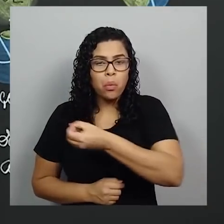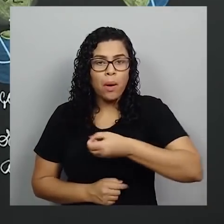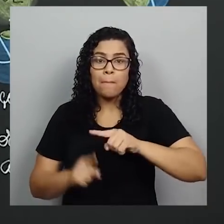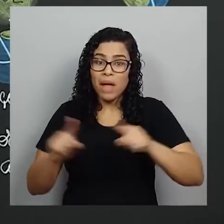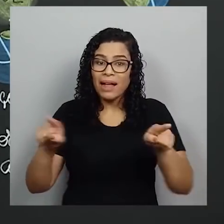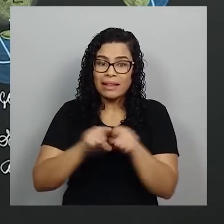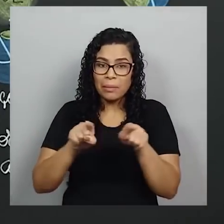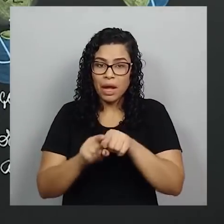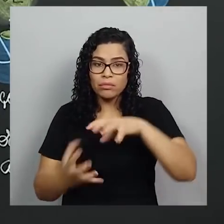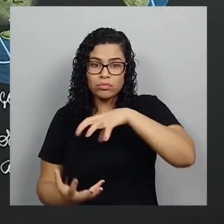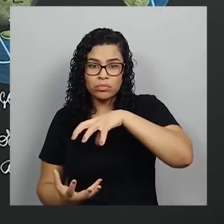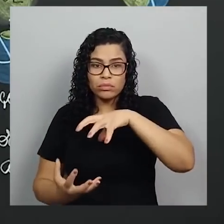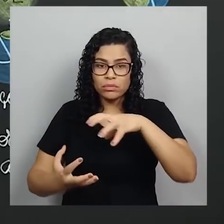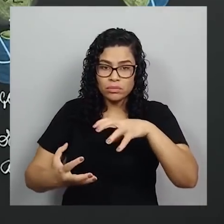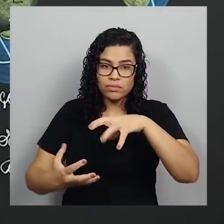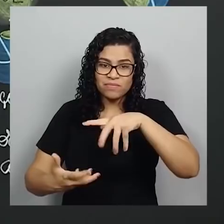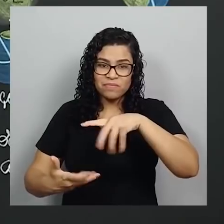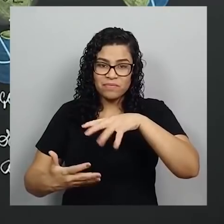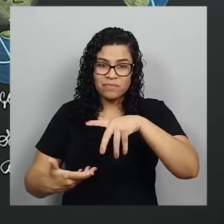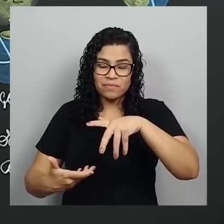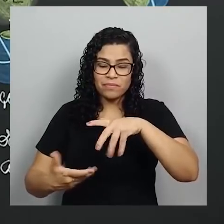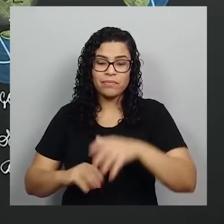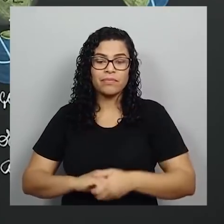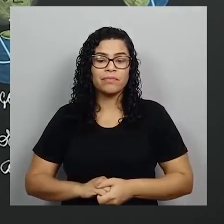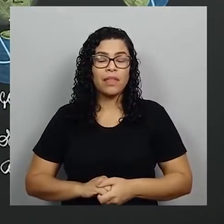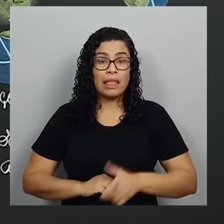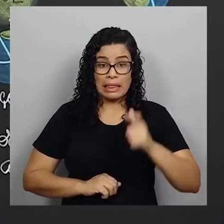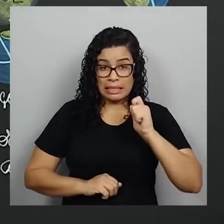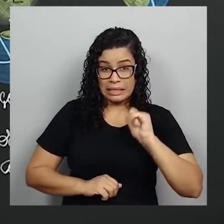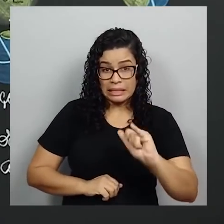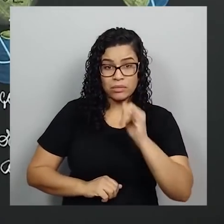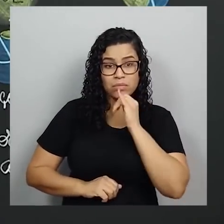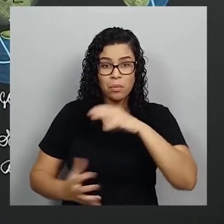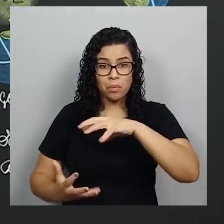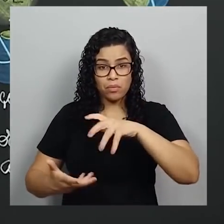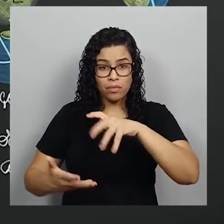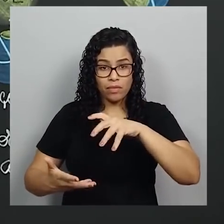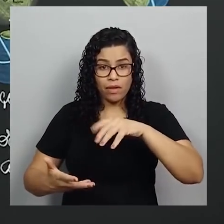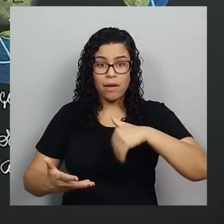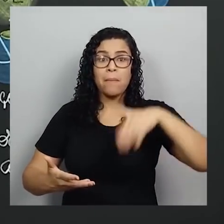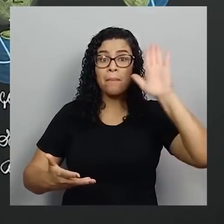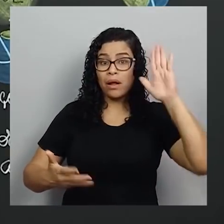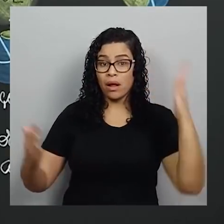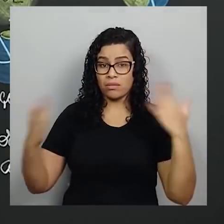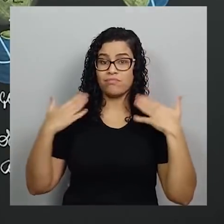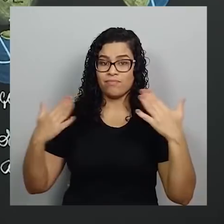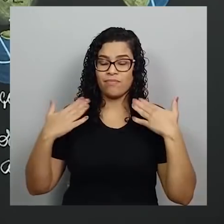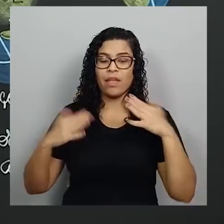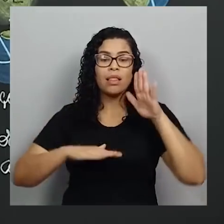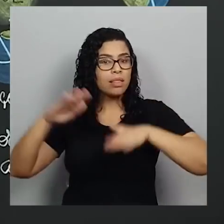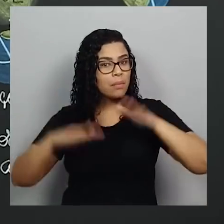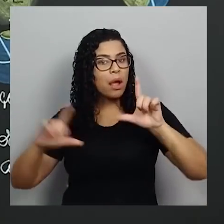uma maior incidência solar, eu tenho verão. Se eu tenho uma menor incidência solar, menores temperaturas